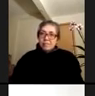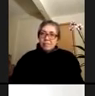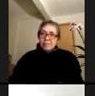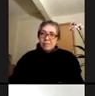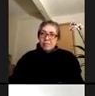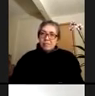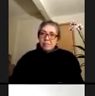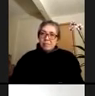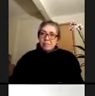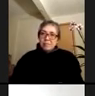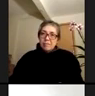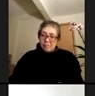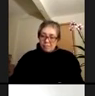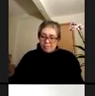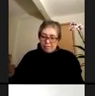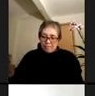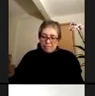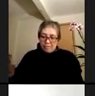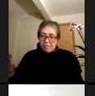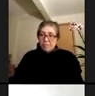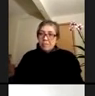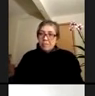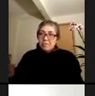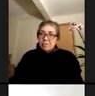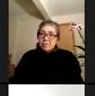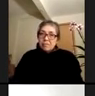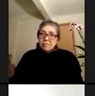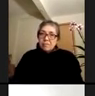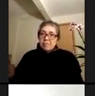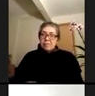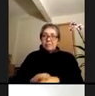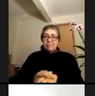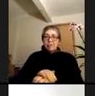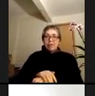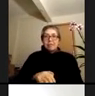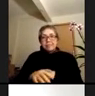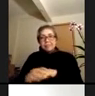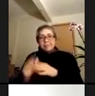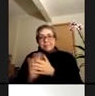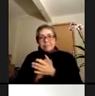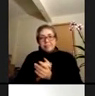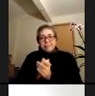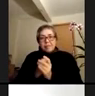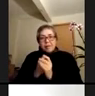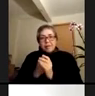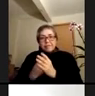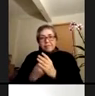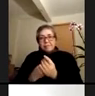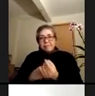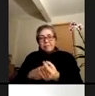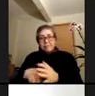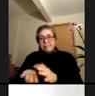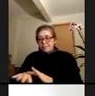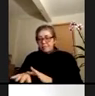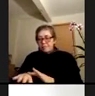um acidente de trabalho, acabou tendo aí um vazamento de um gás tóxico que matou mais de 4.000